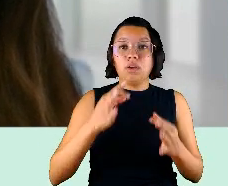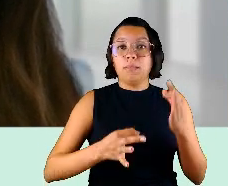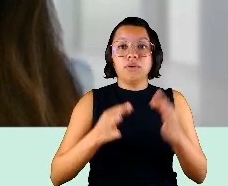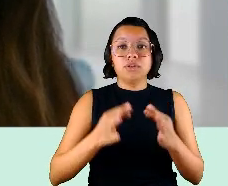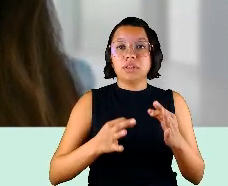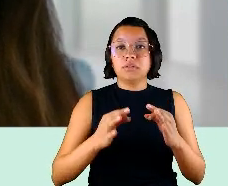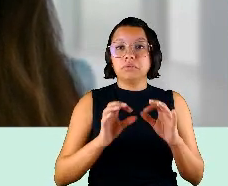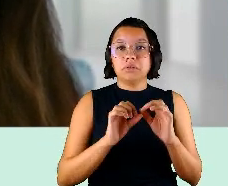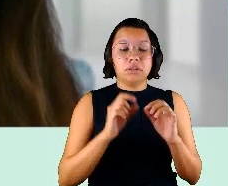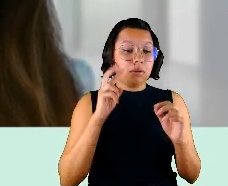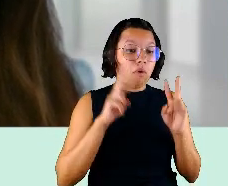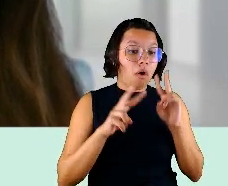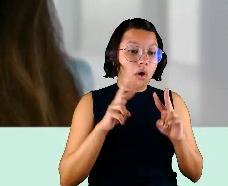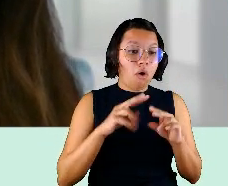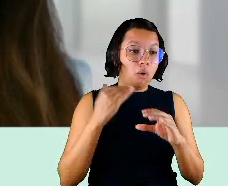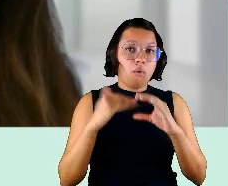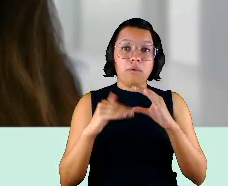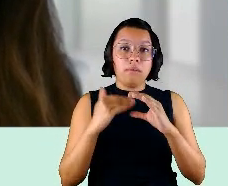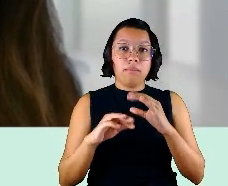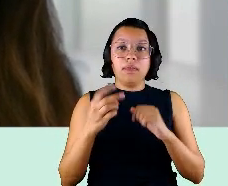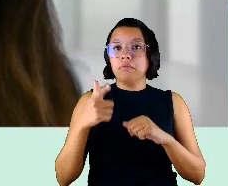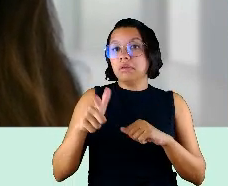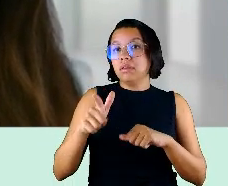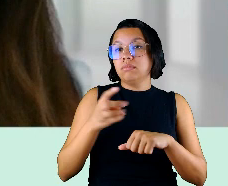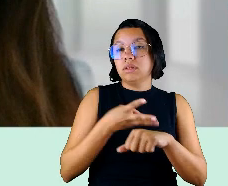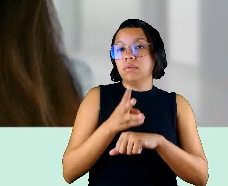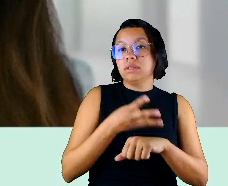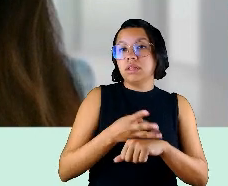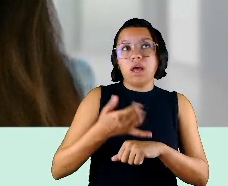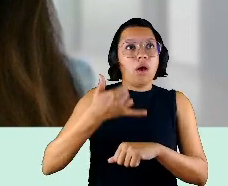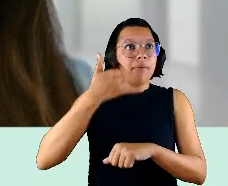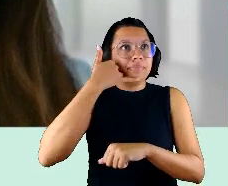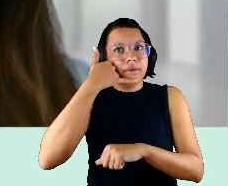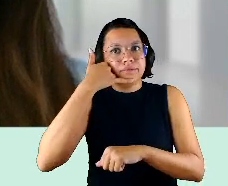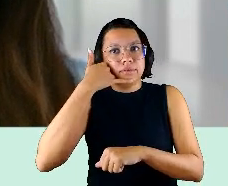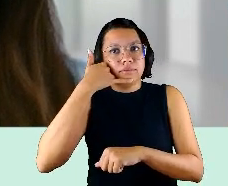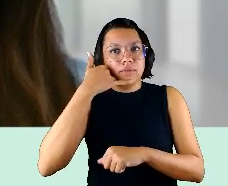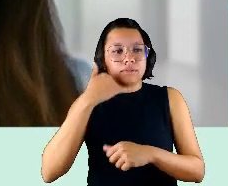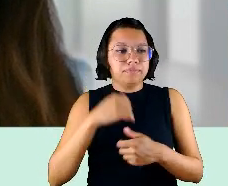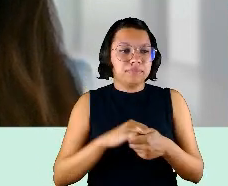abre e-mail, que não tem WhatsApp, que não atende telefone,